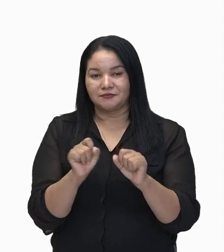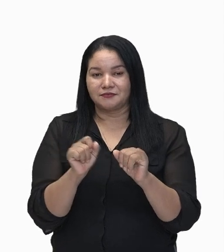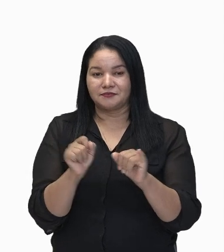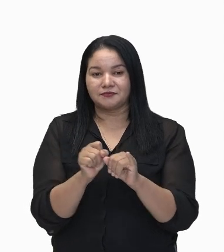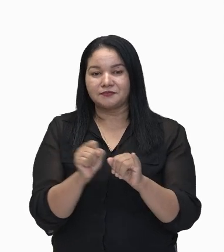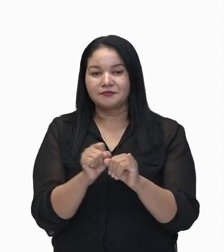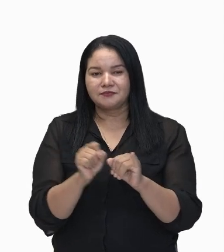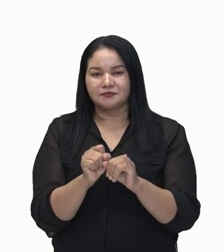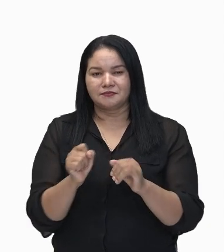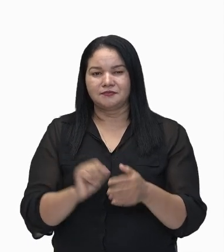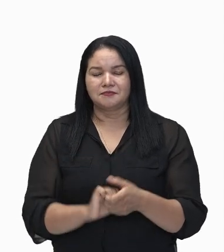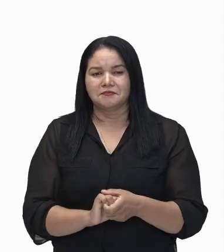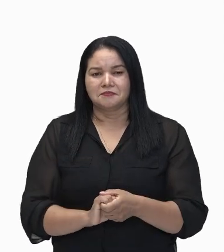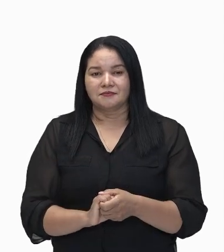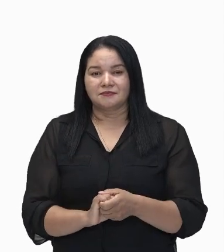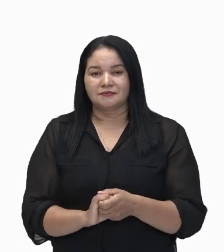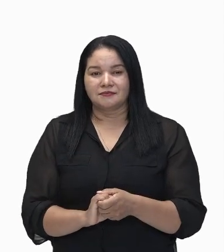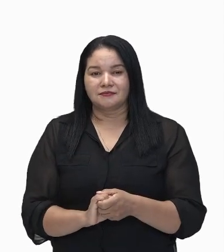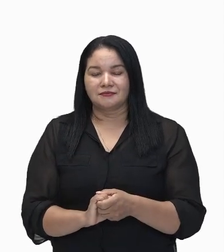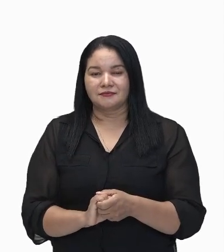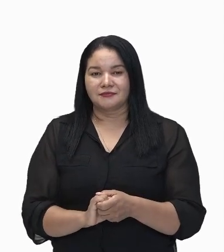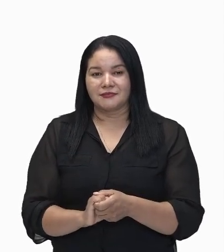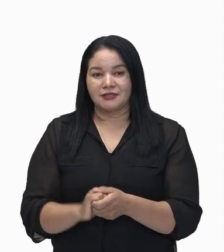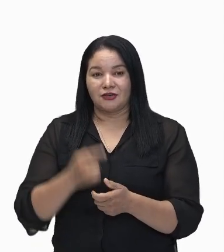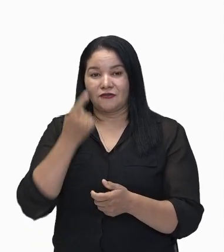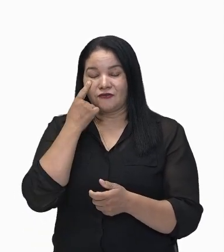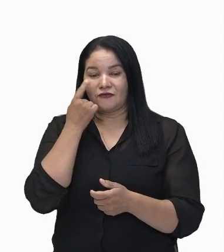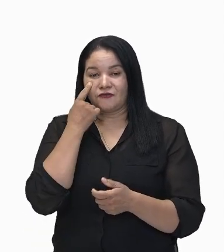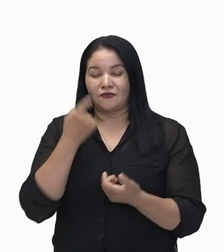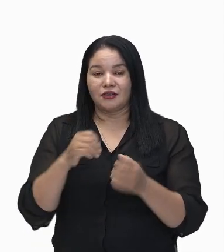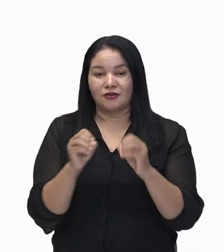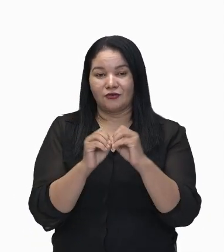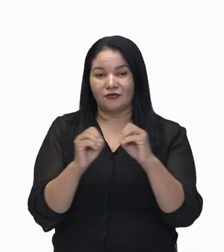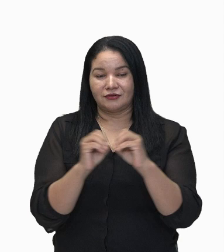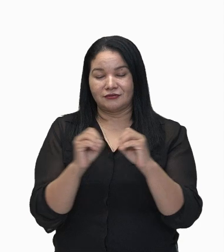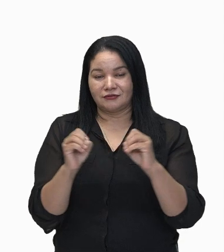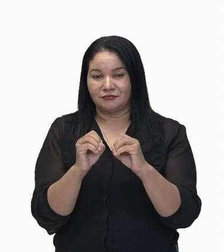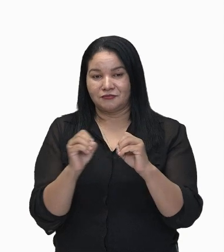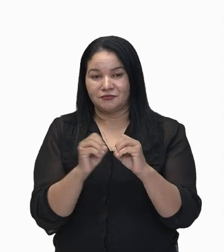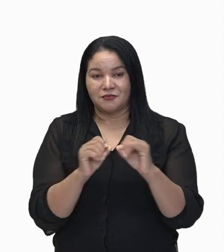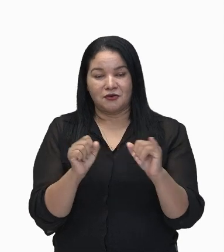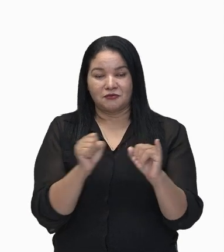aí, ó. Nas orações sem sujeito,